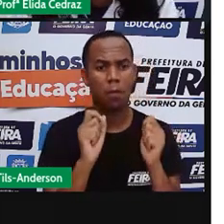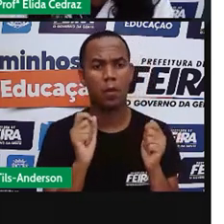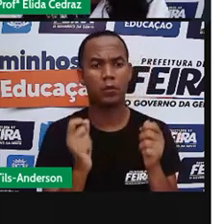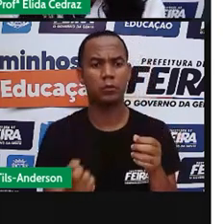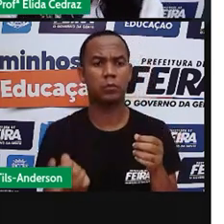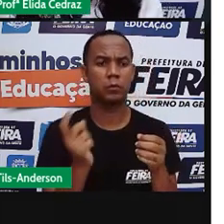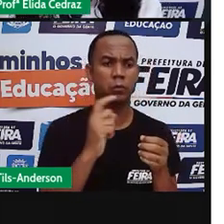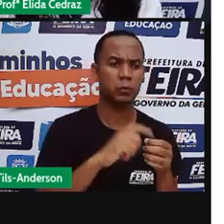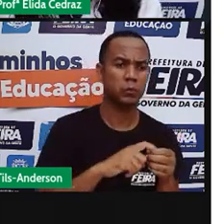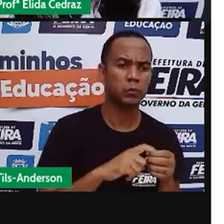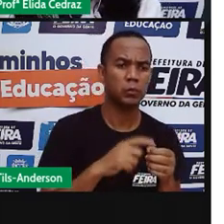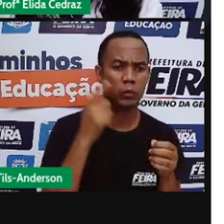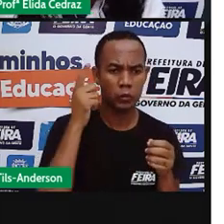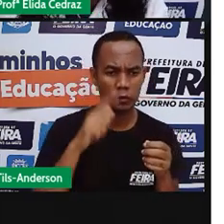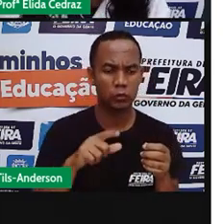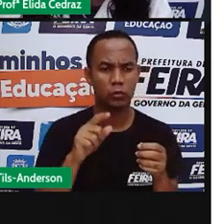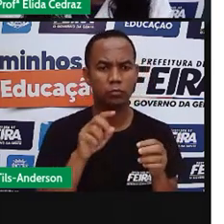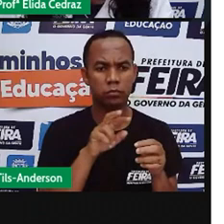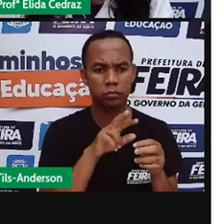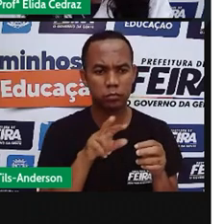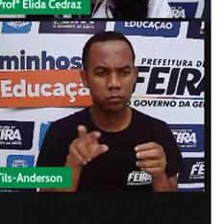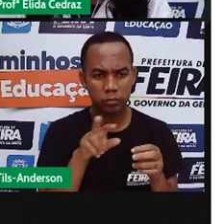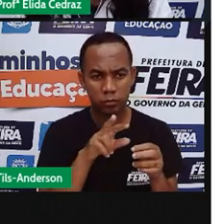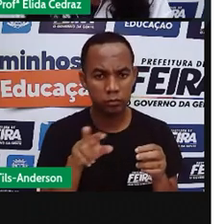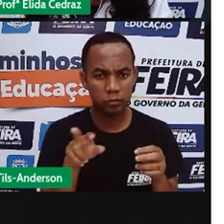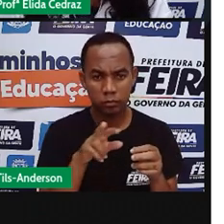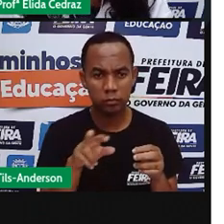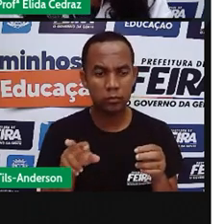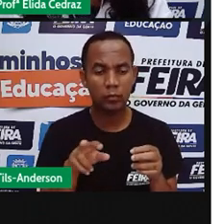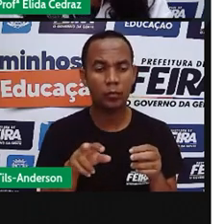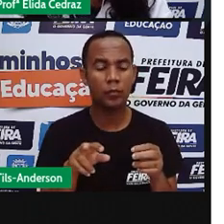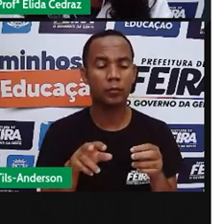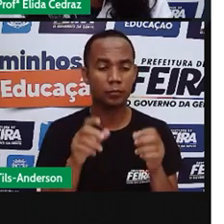aula, assisti-la de novo e aí tira